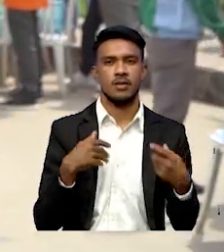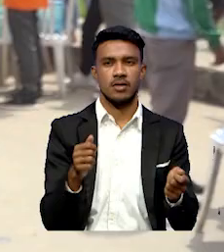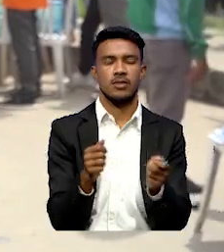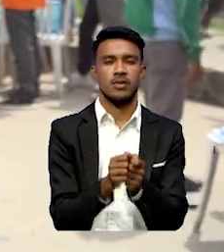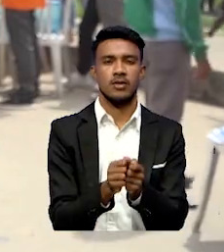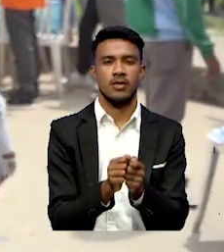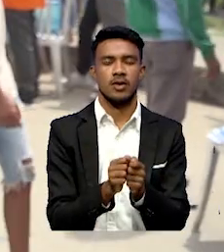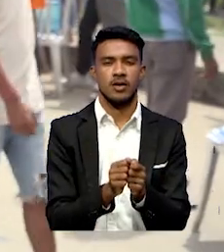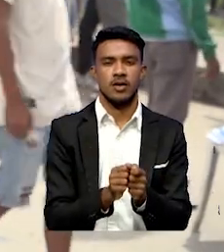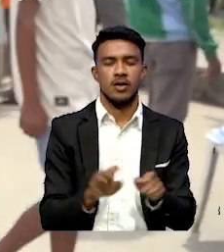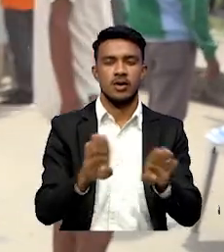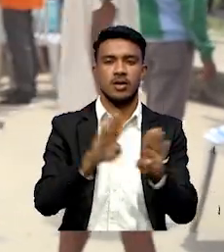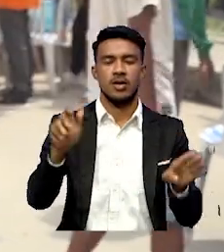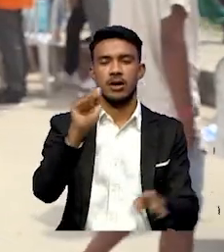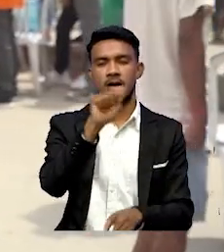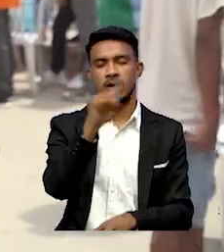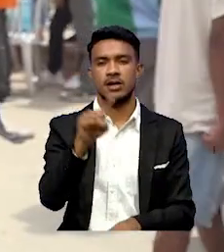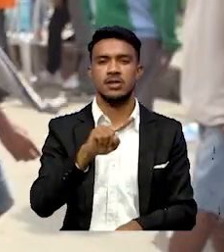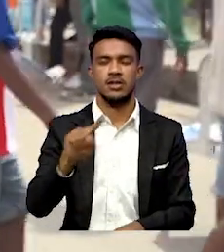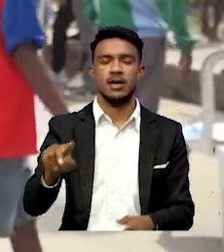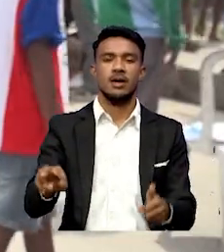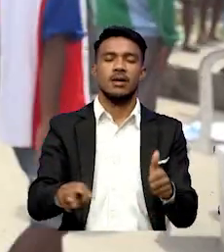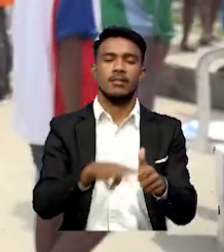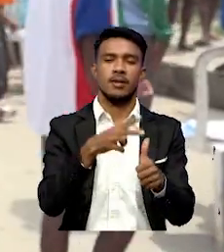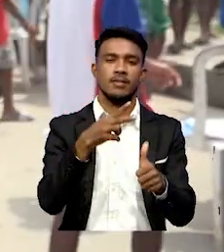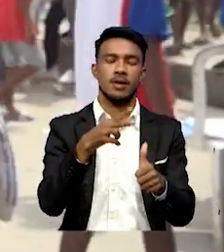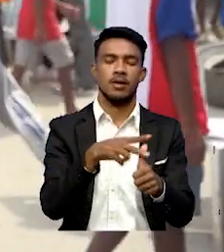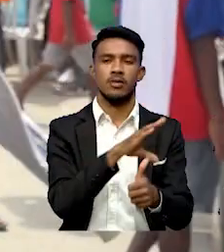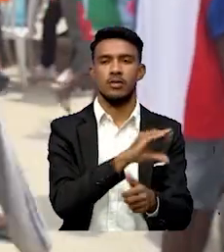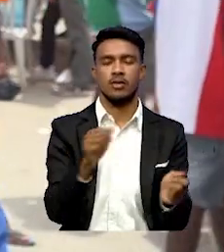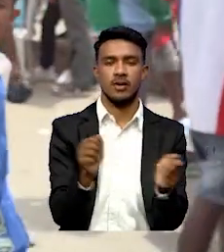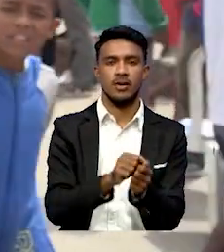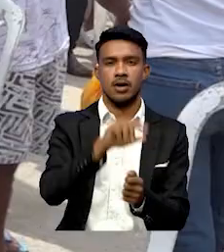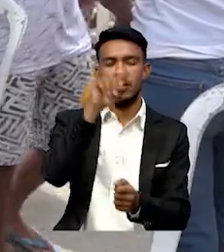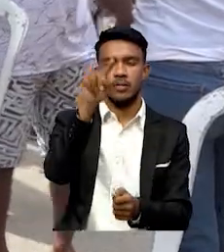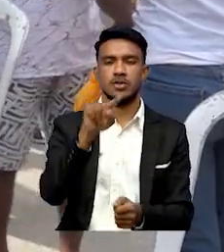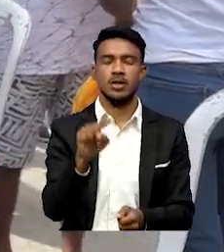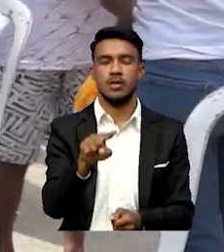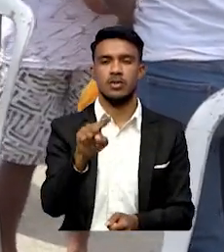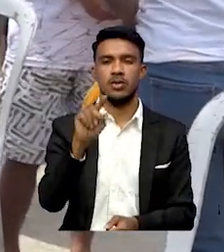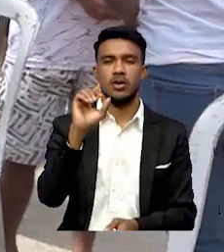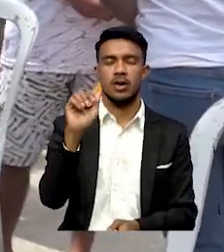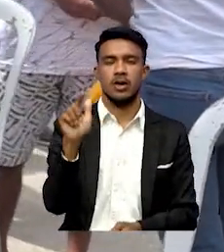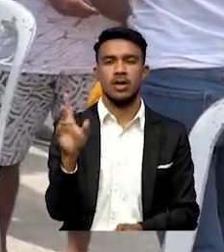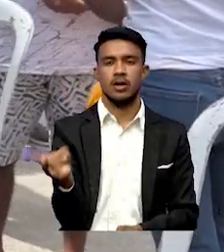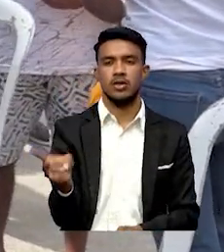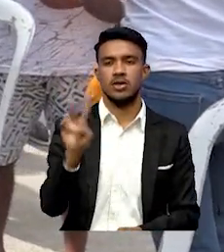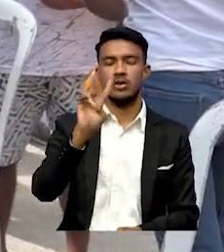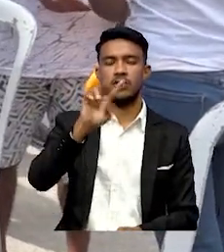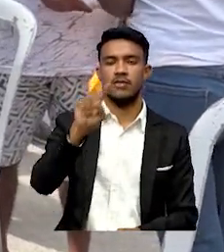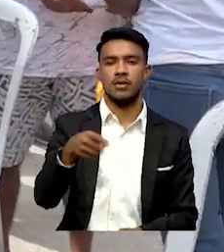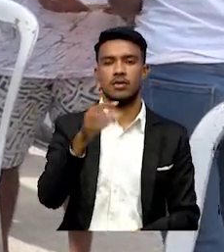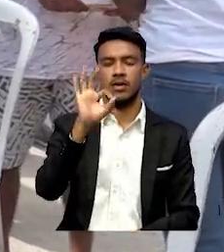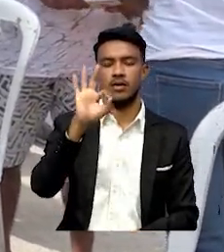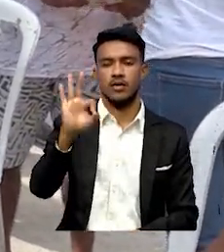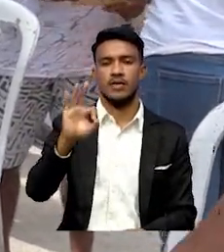cobertura AstraZeneca, ba doze enfermeiro, ho ninia porcento, hito no lures in rua, 0,9. Si ba